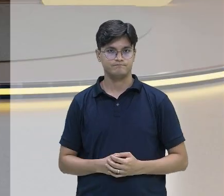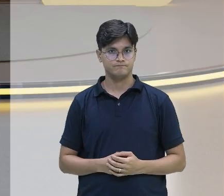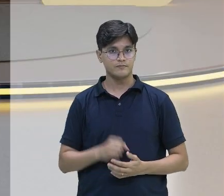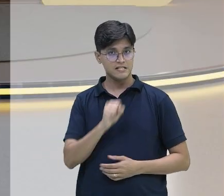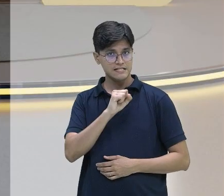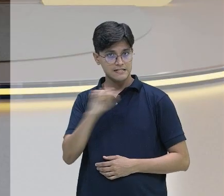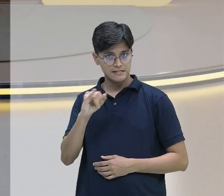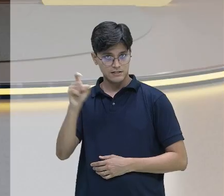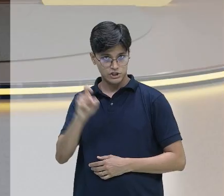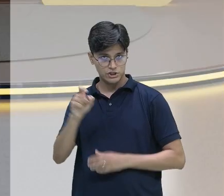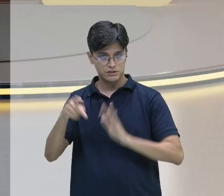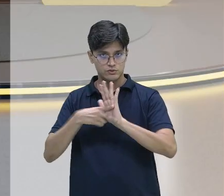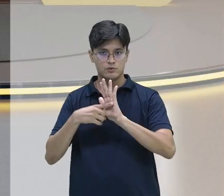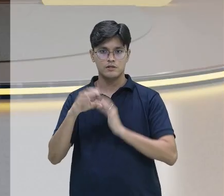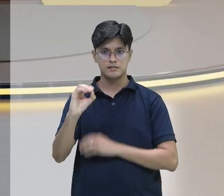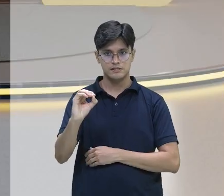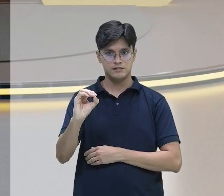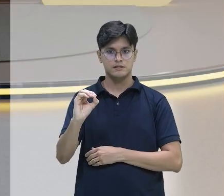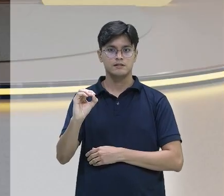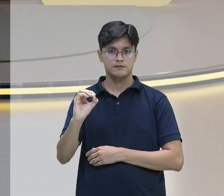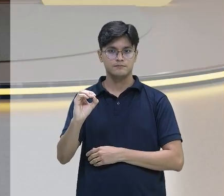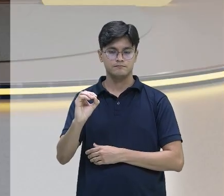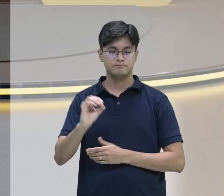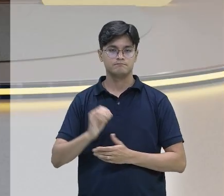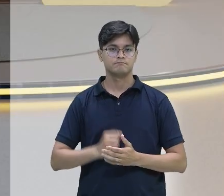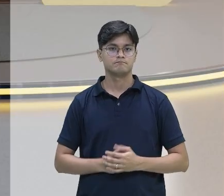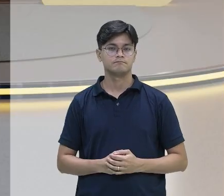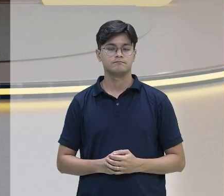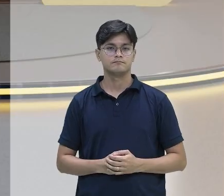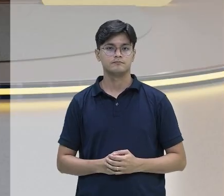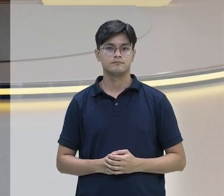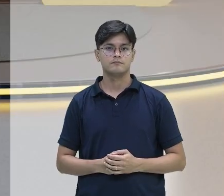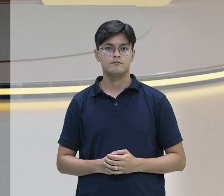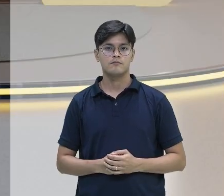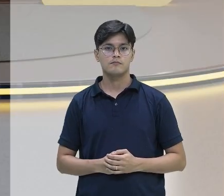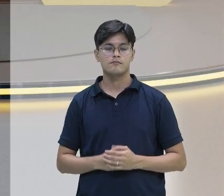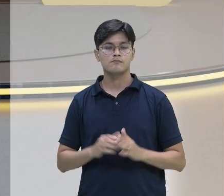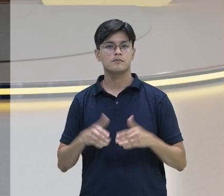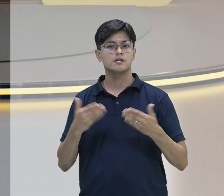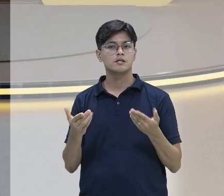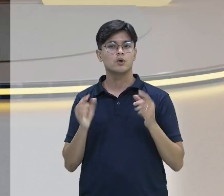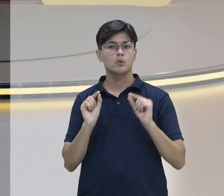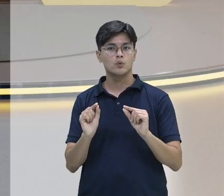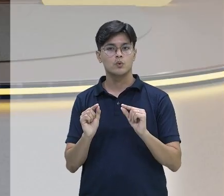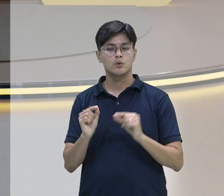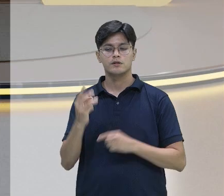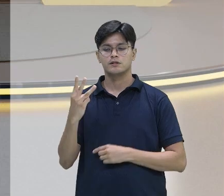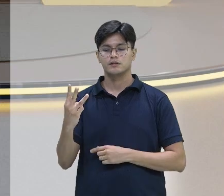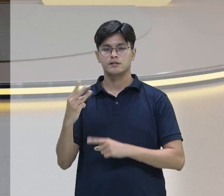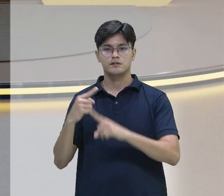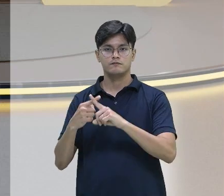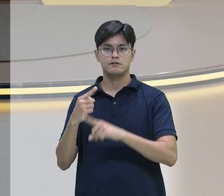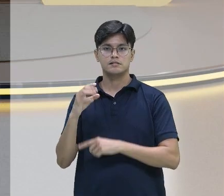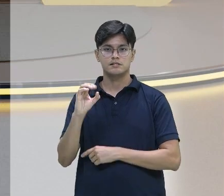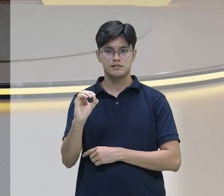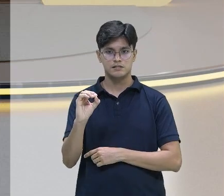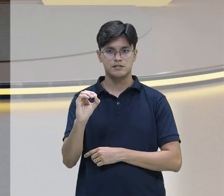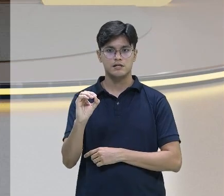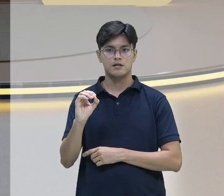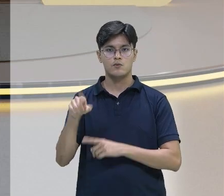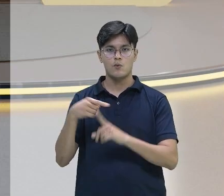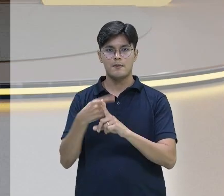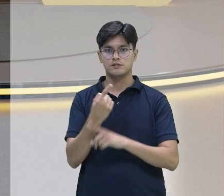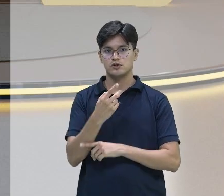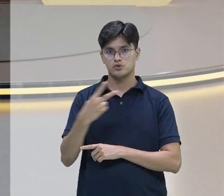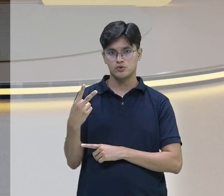quer dizer no momento inicial da pesquisa, tá bom? Se o x for zero, nós teríamos aí, ó, 3 vezes 0 mais 12 que é igual a